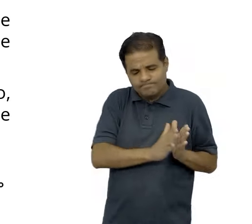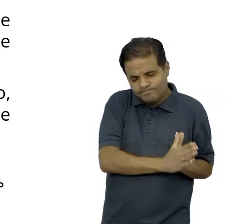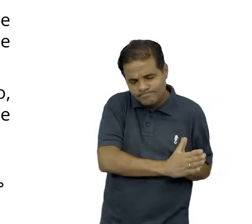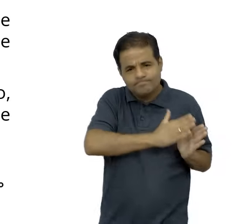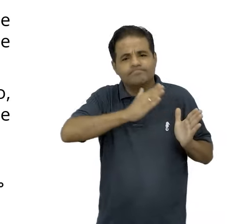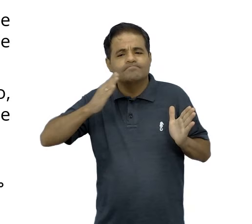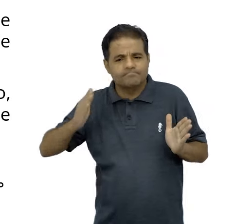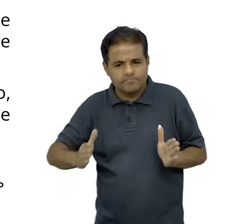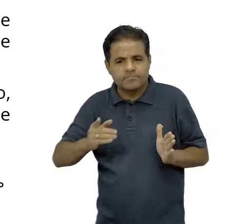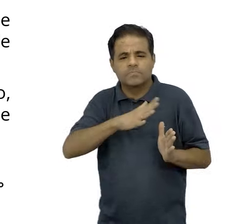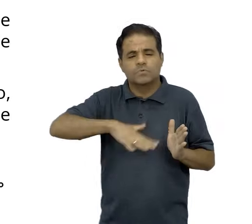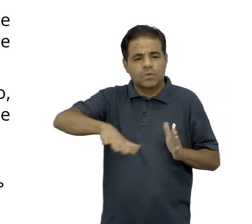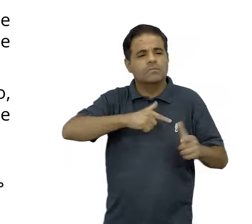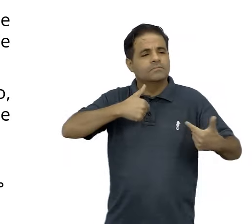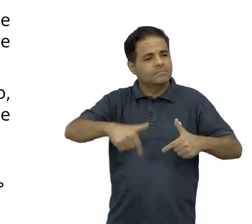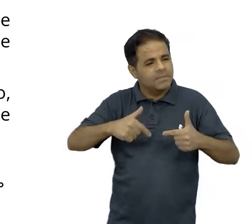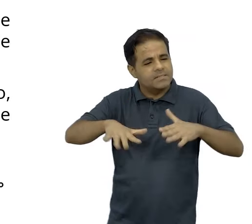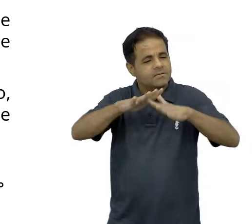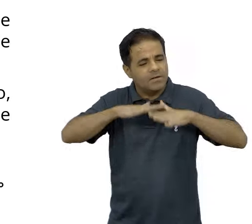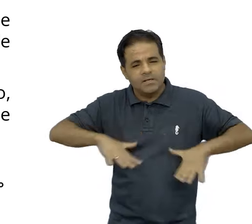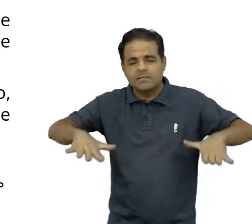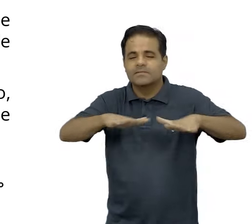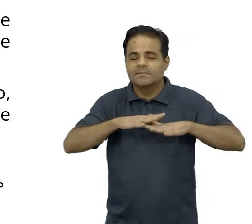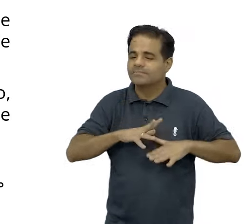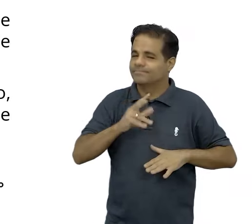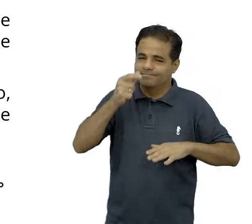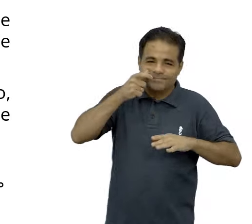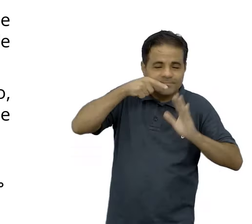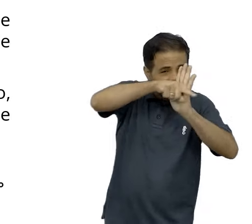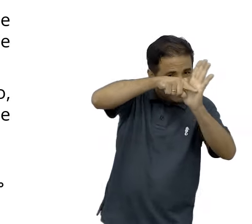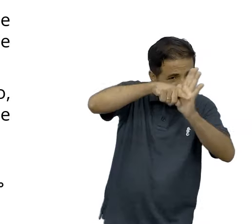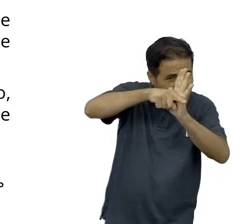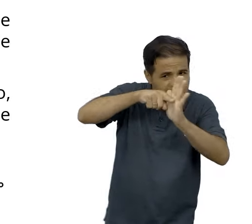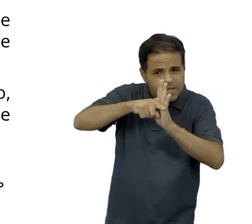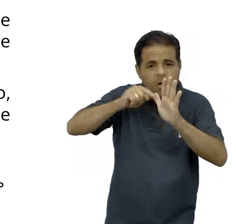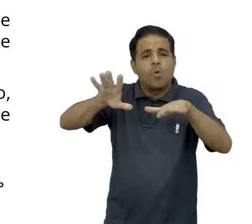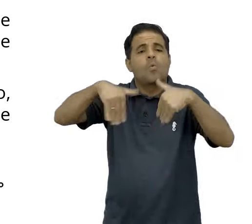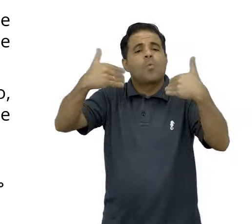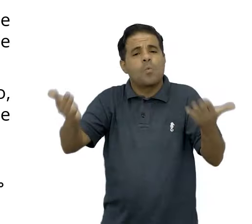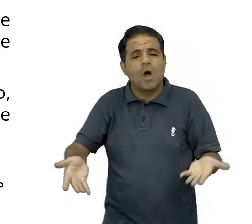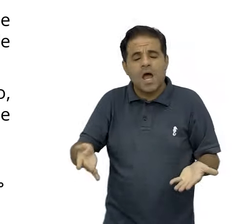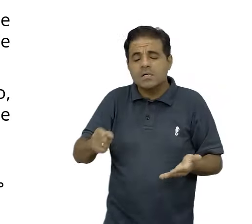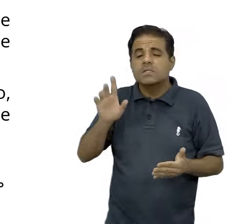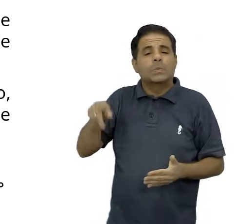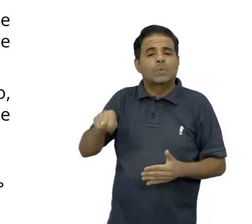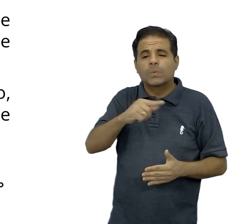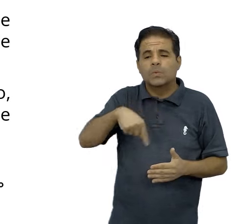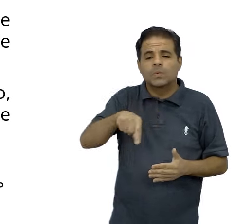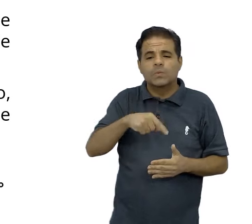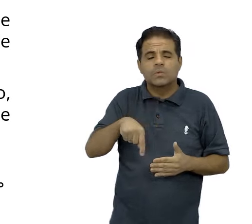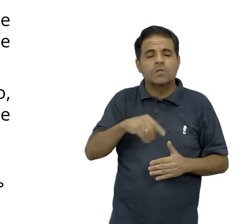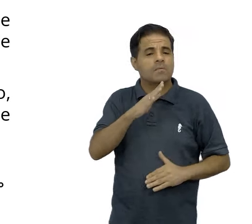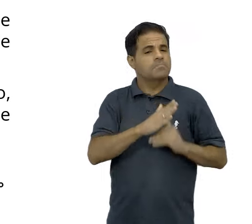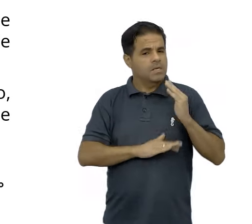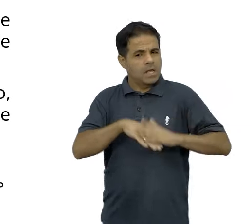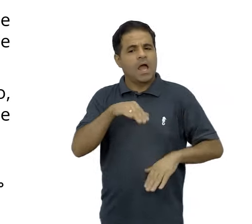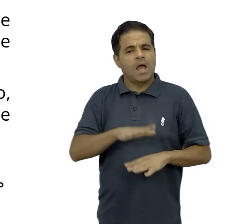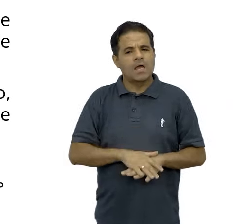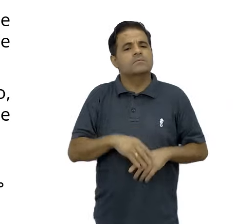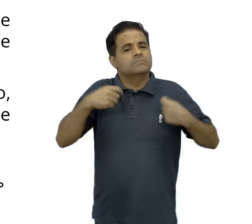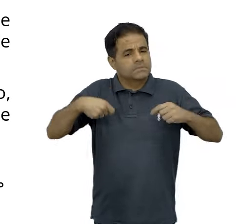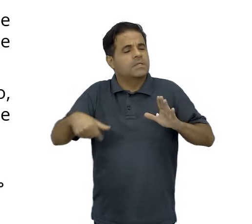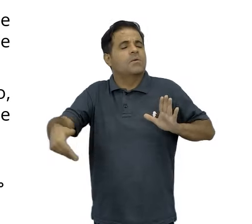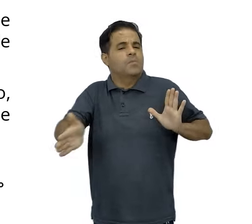e o que norteia o nosso trabalho, a gente vai analisar um pouquinho quais são as habilidades que